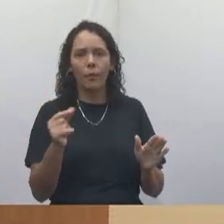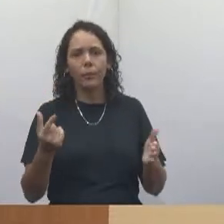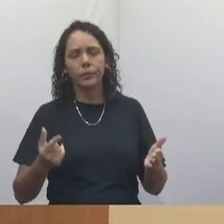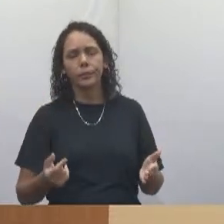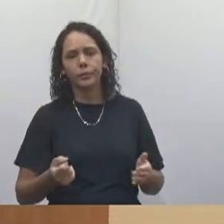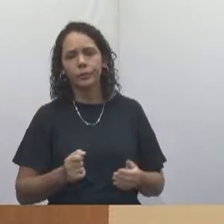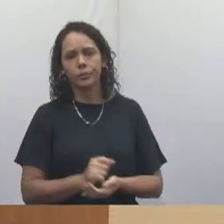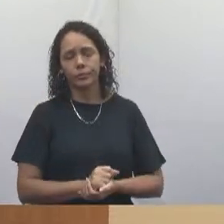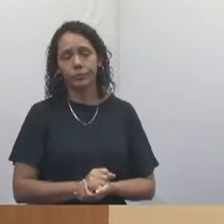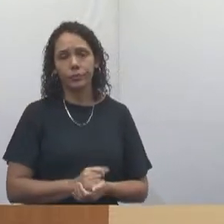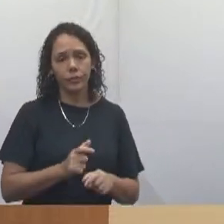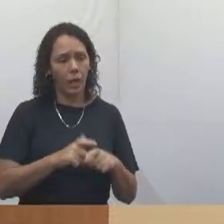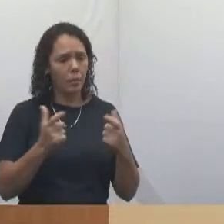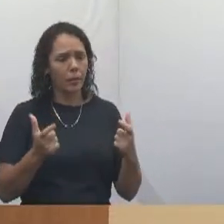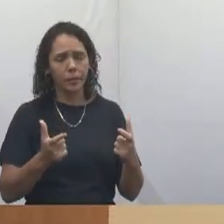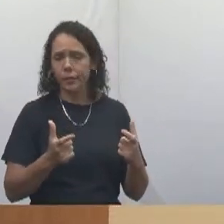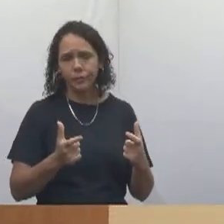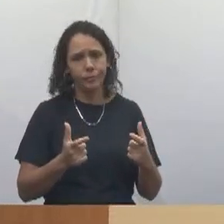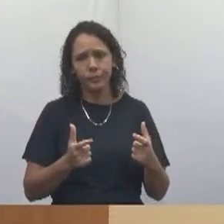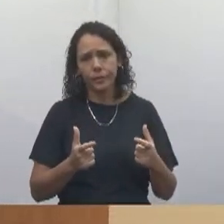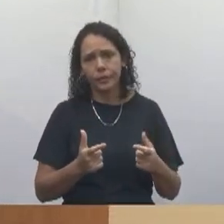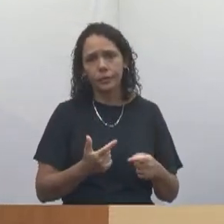não, porque muitos